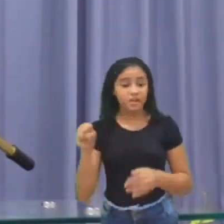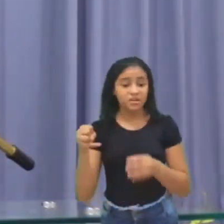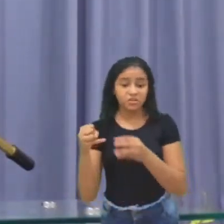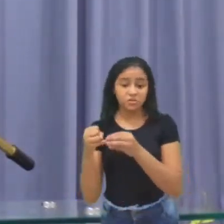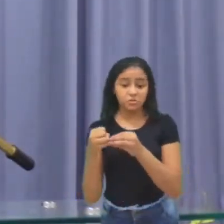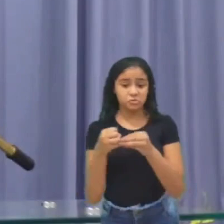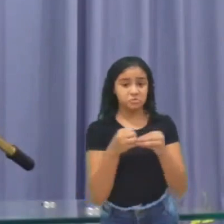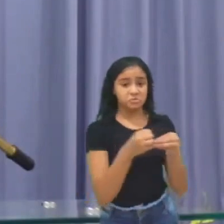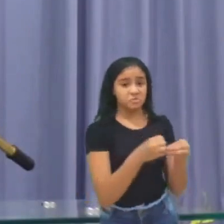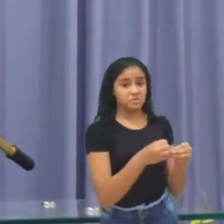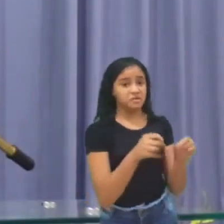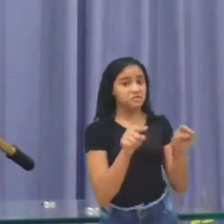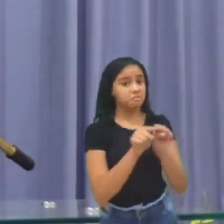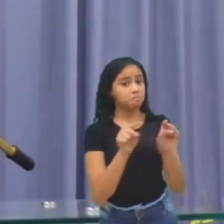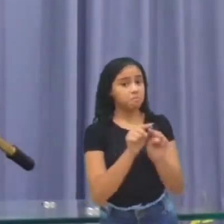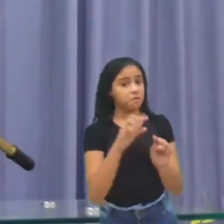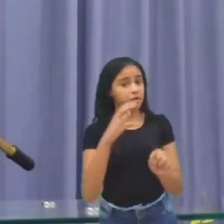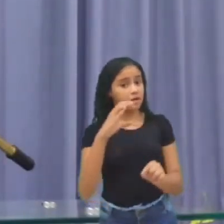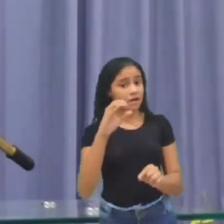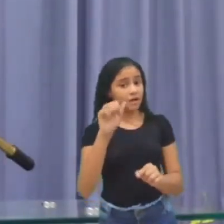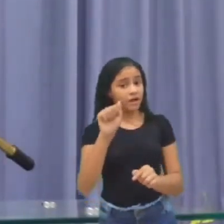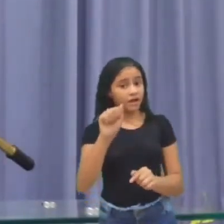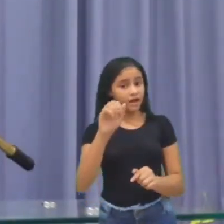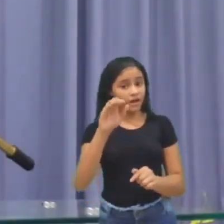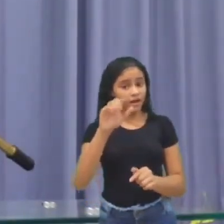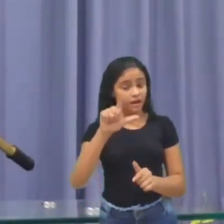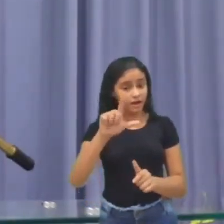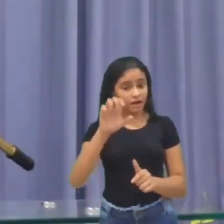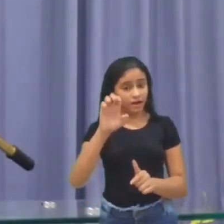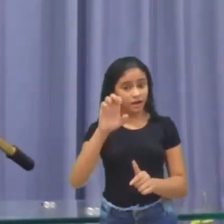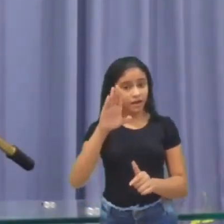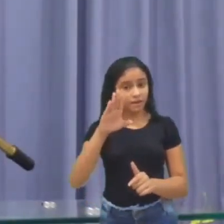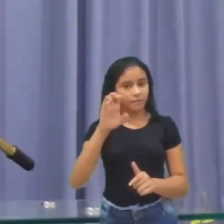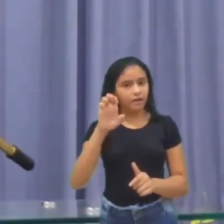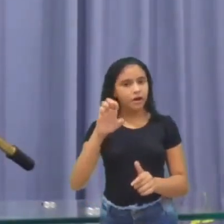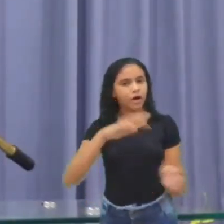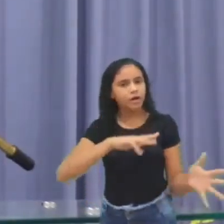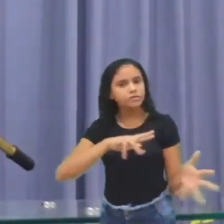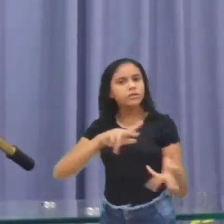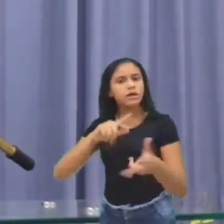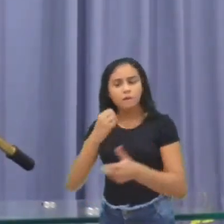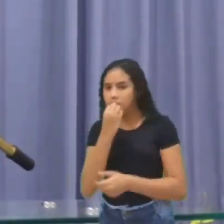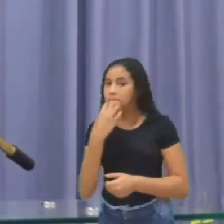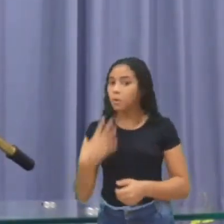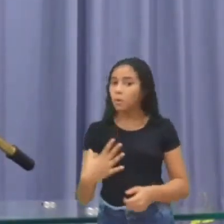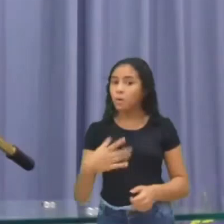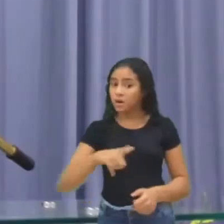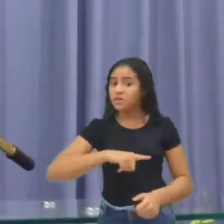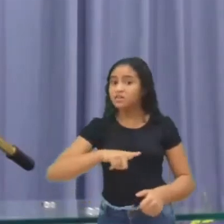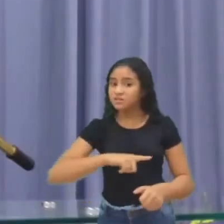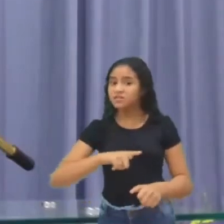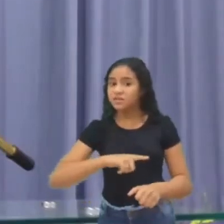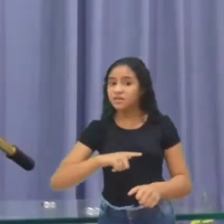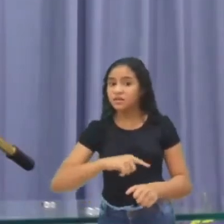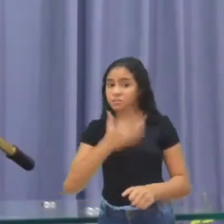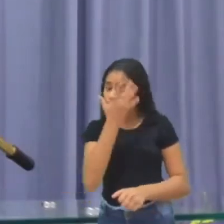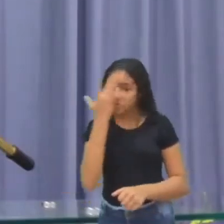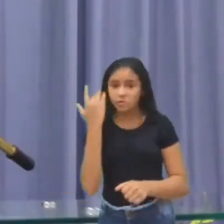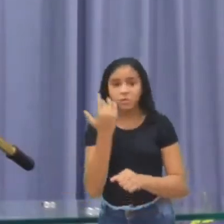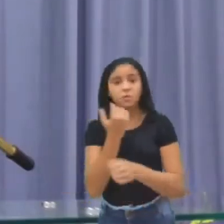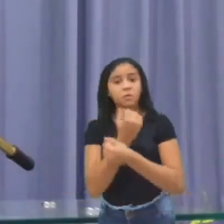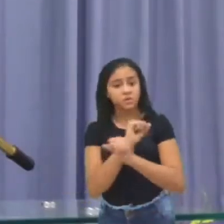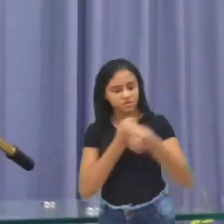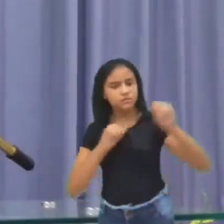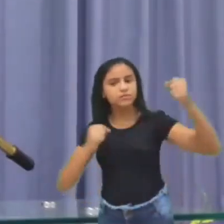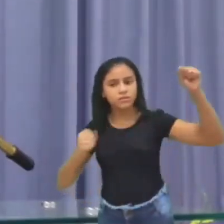e Calebe disseram: a terra é boa, tem gigante, é cidade fortificada,